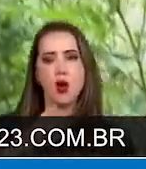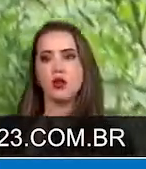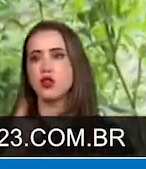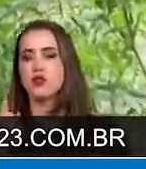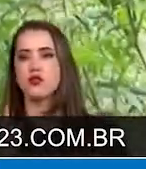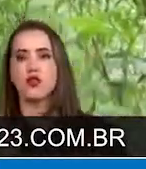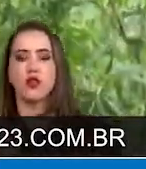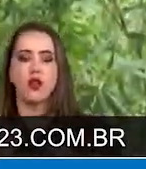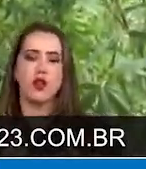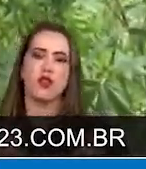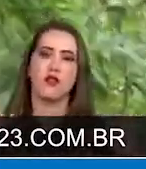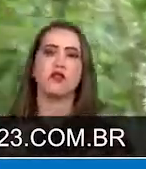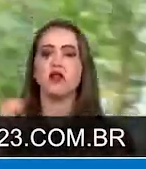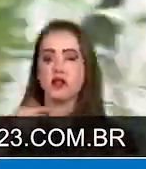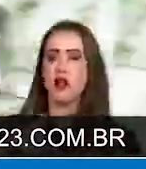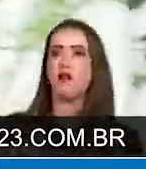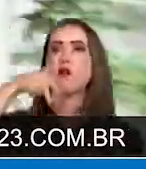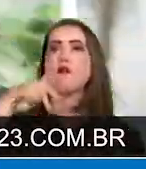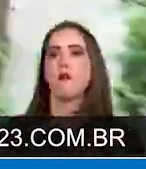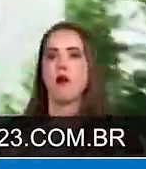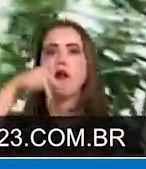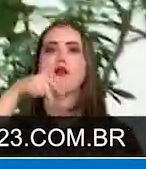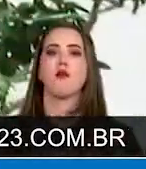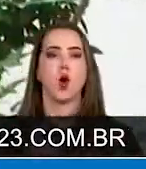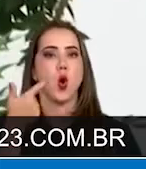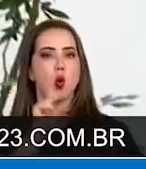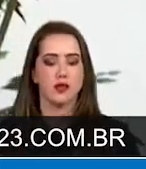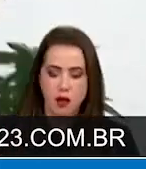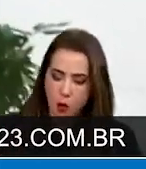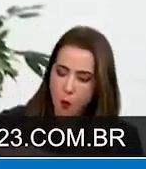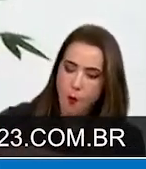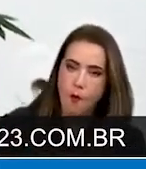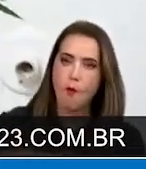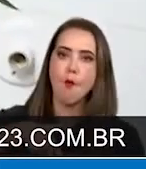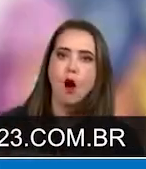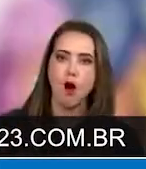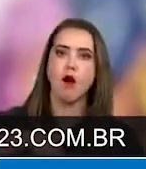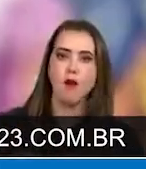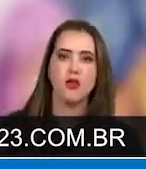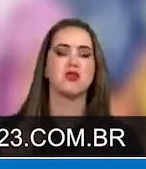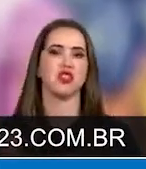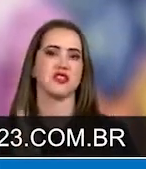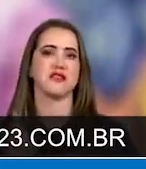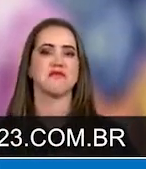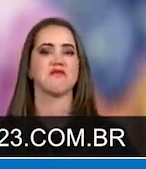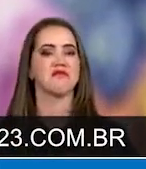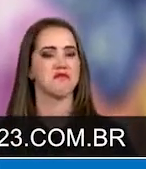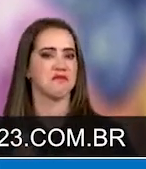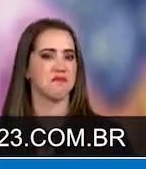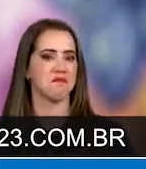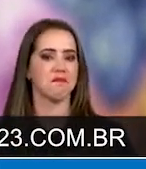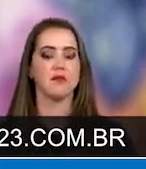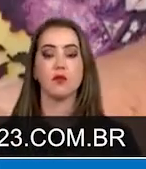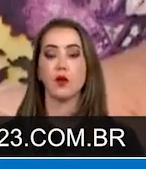sobrinho, coloquei ela na cama elástica, foi a primeira vez que ela conseguiu ficar em pé e pular sozinha na cama elástica. Alguns medicamentos à base